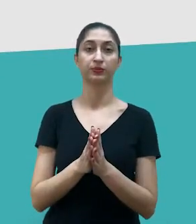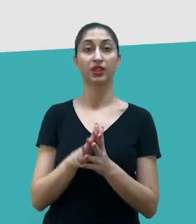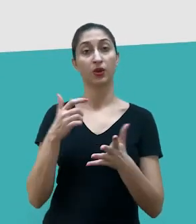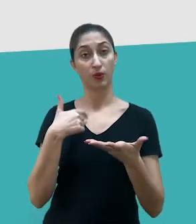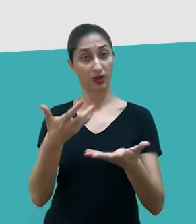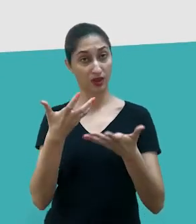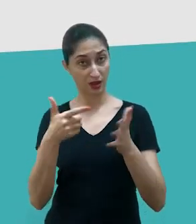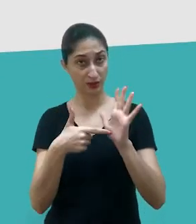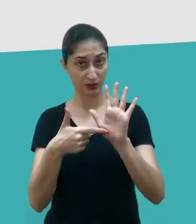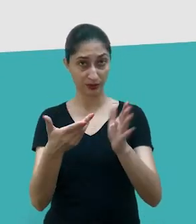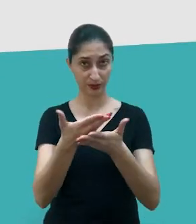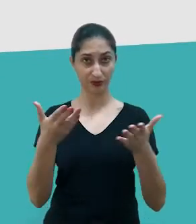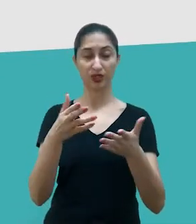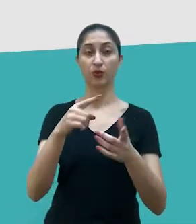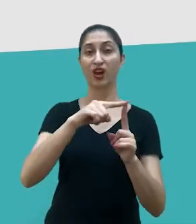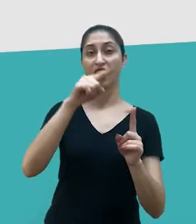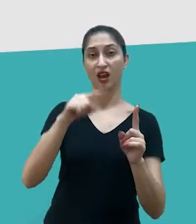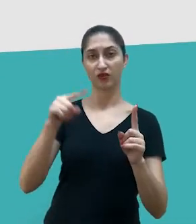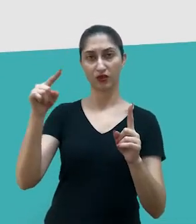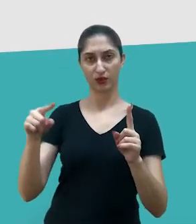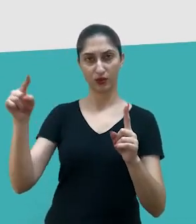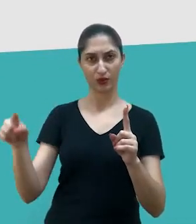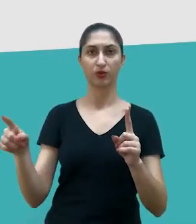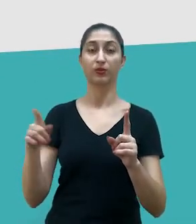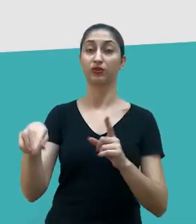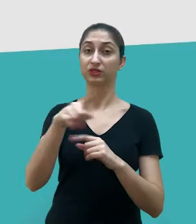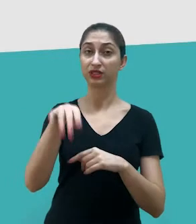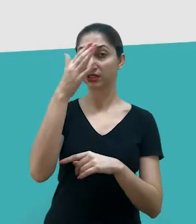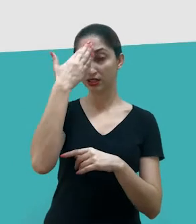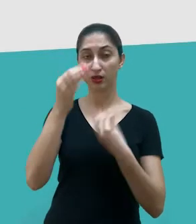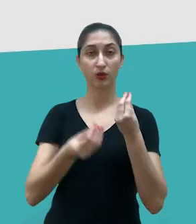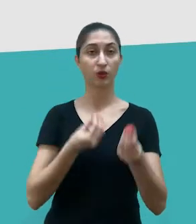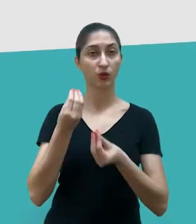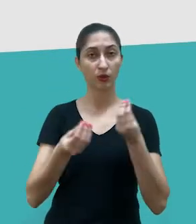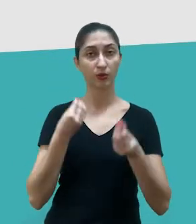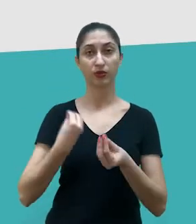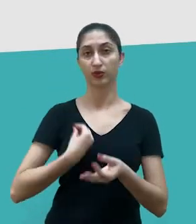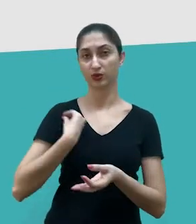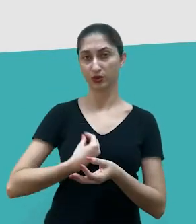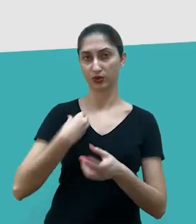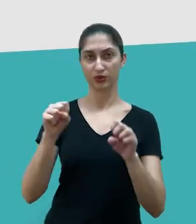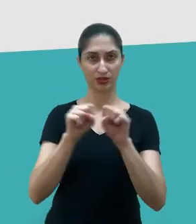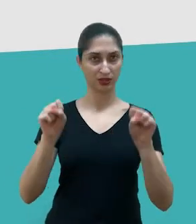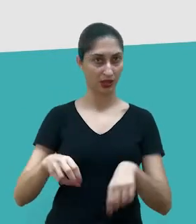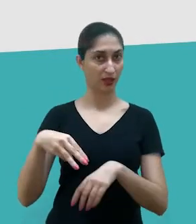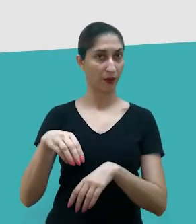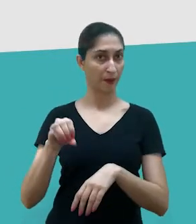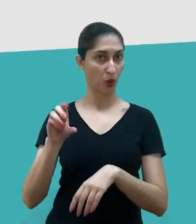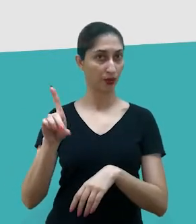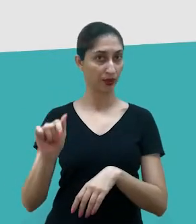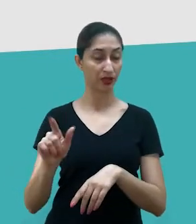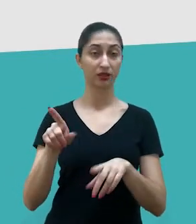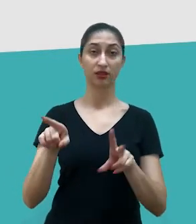um gráficozinho para que vocês entendam como que funciona o sistema da moda e